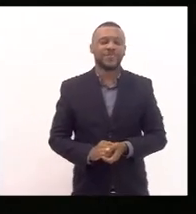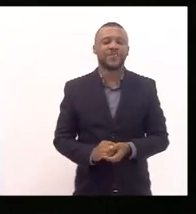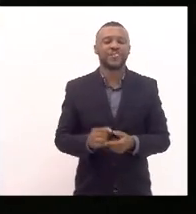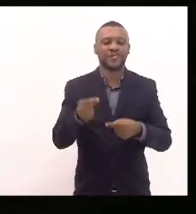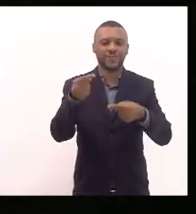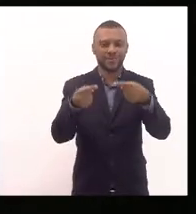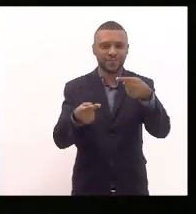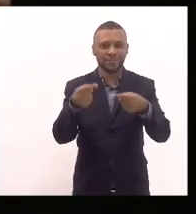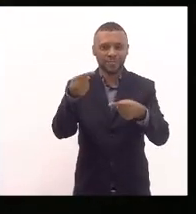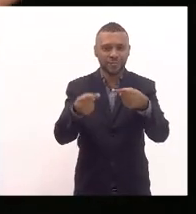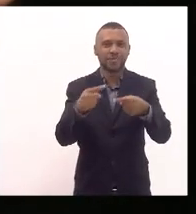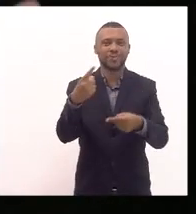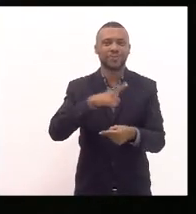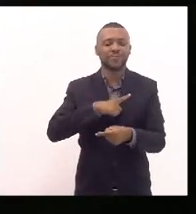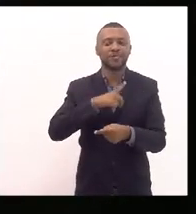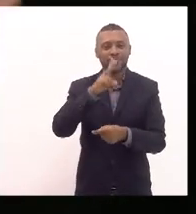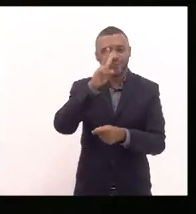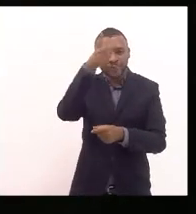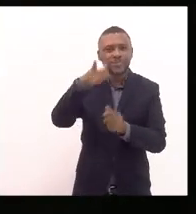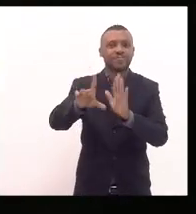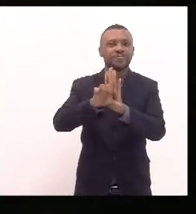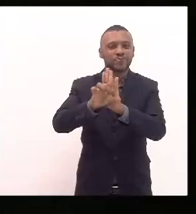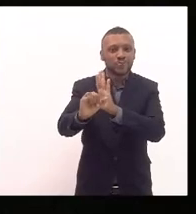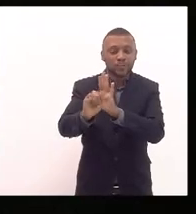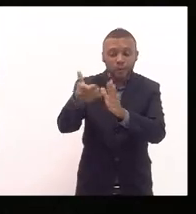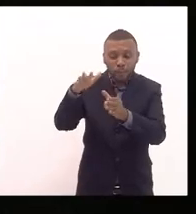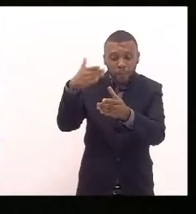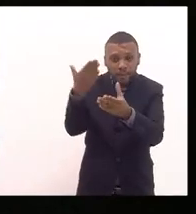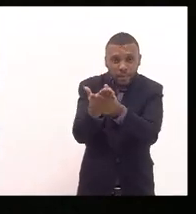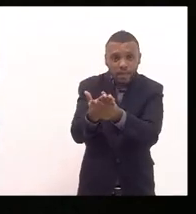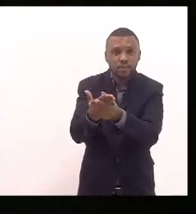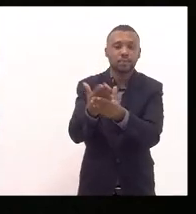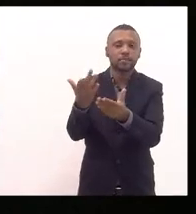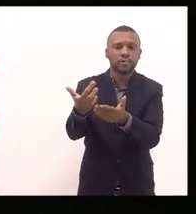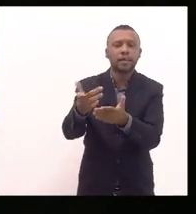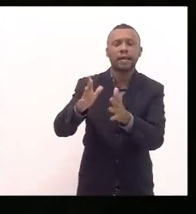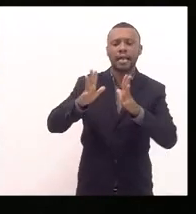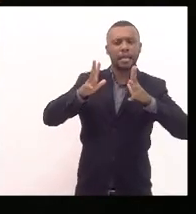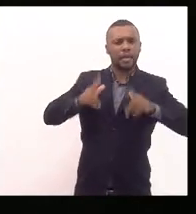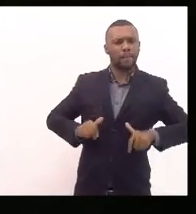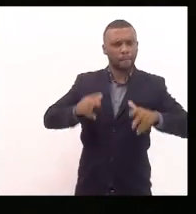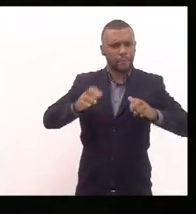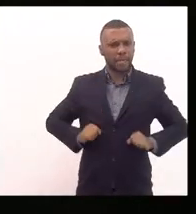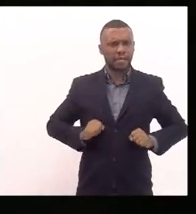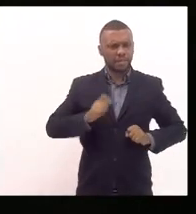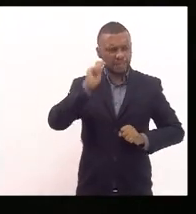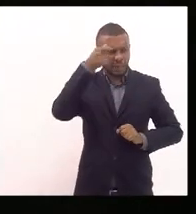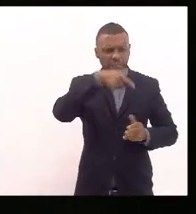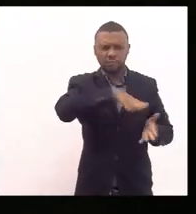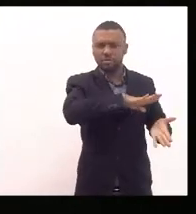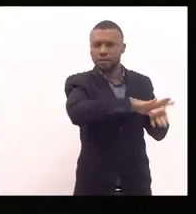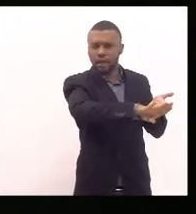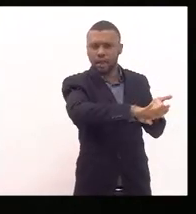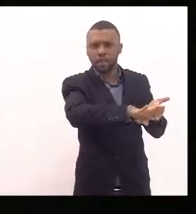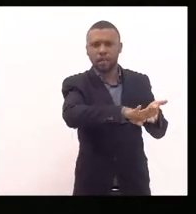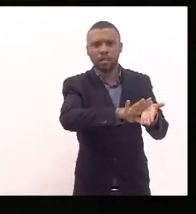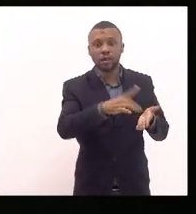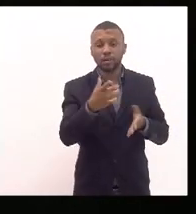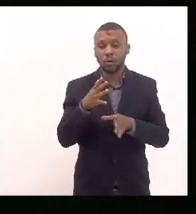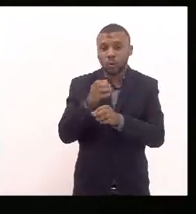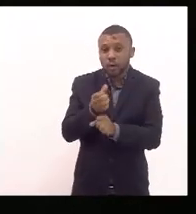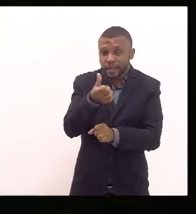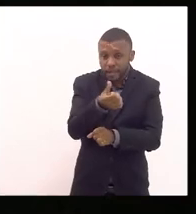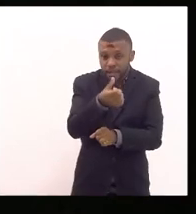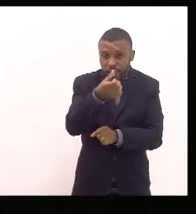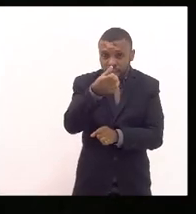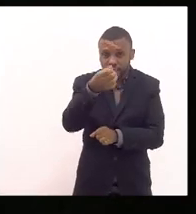nós temos por força de lei um processo eugênico do Brasil e nós temos 134 anos de